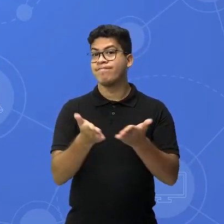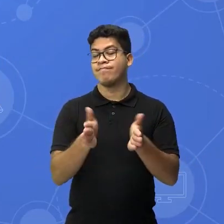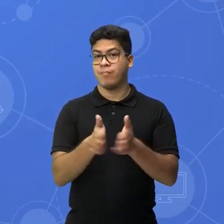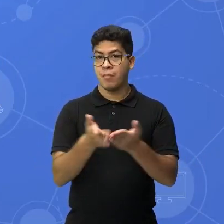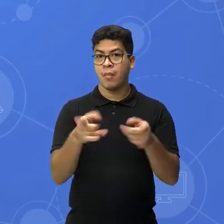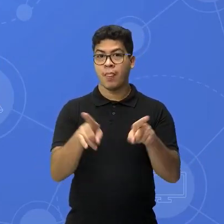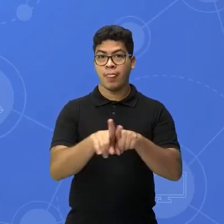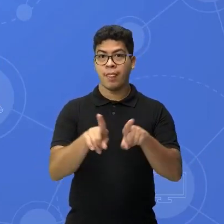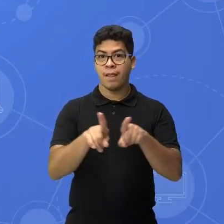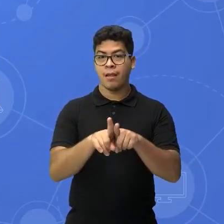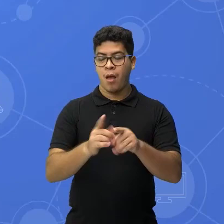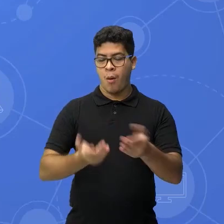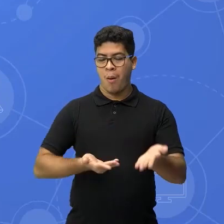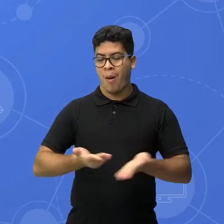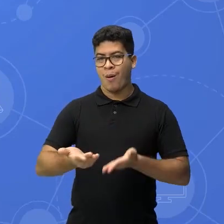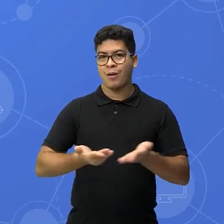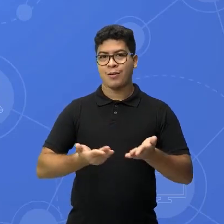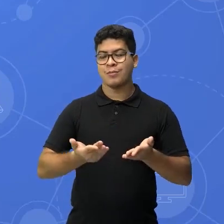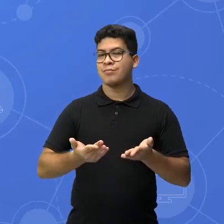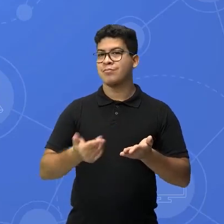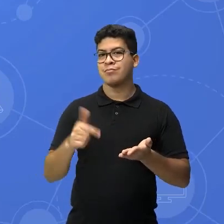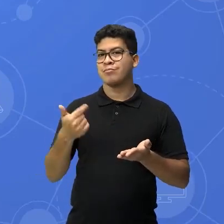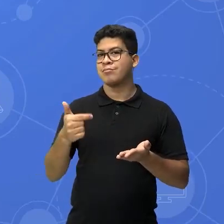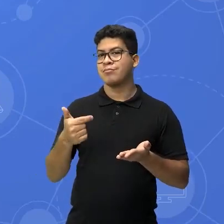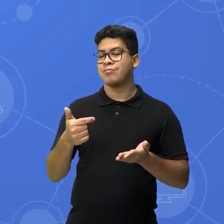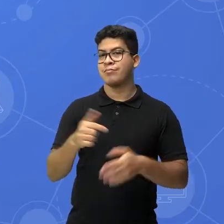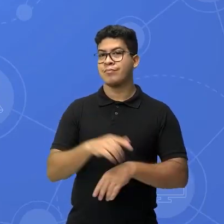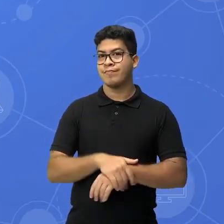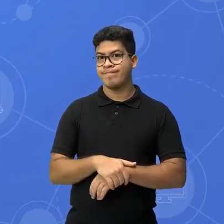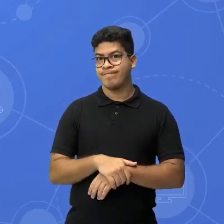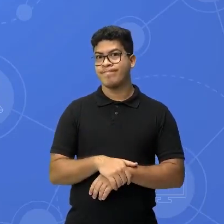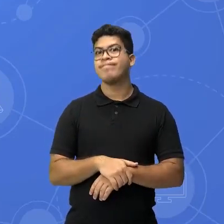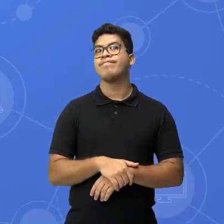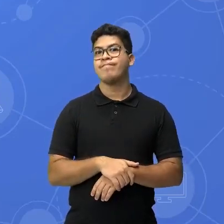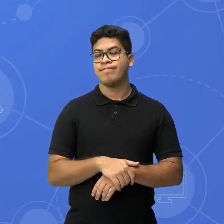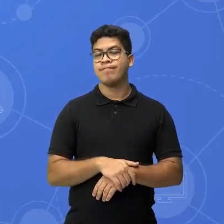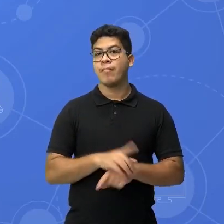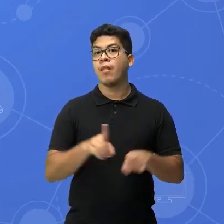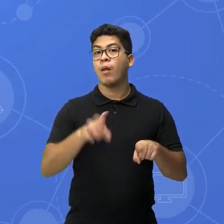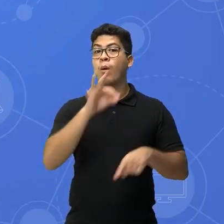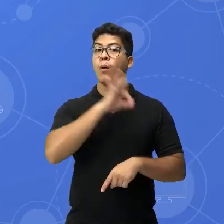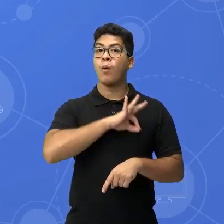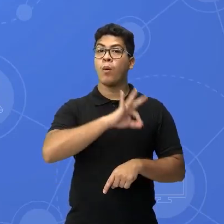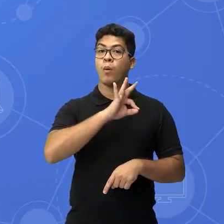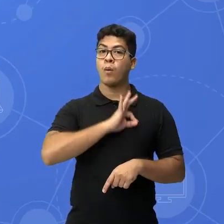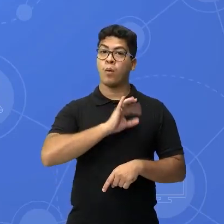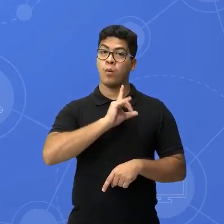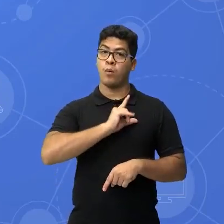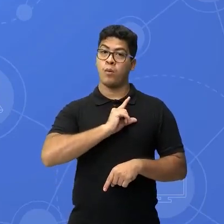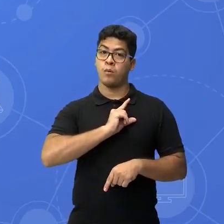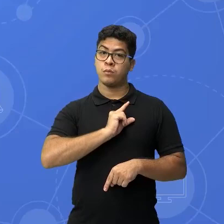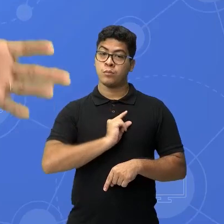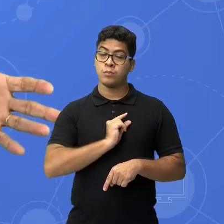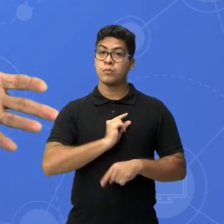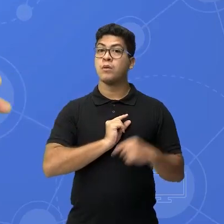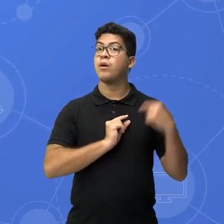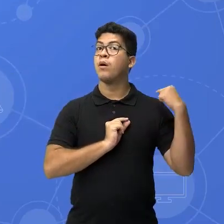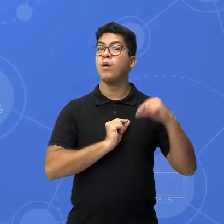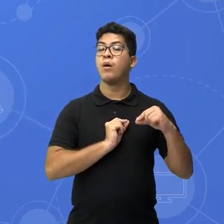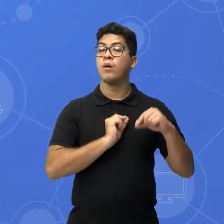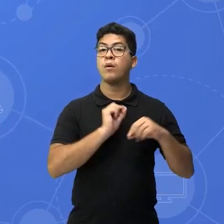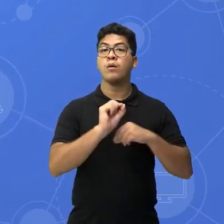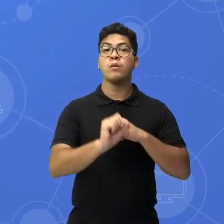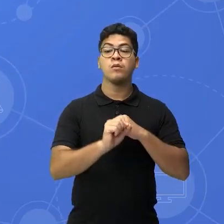compor chamado subemprego. E esse subemprego vai ter uma baixa remuneração, tendo uma baixa remuneração, vai